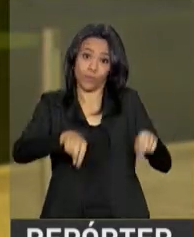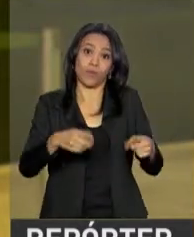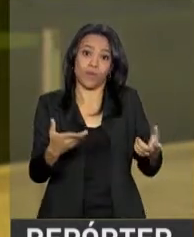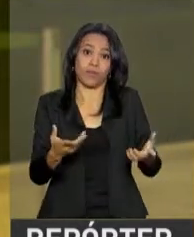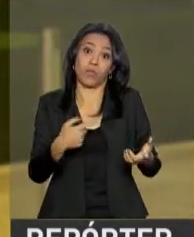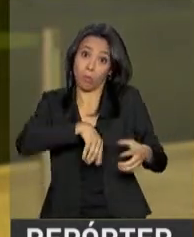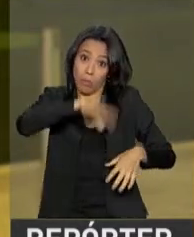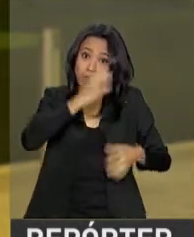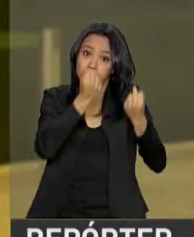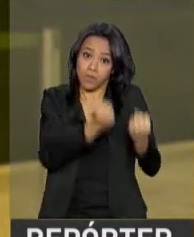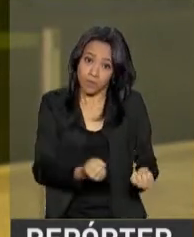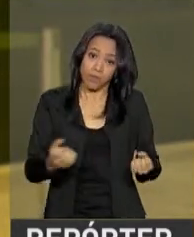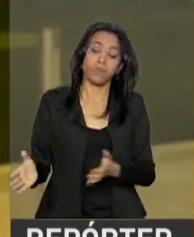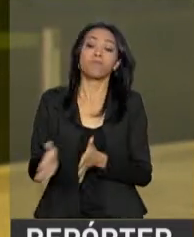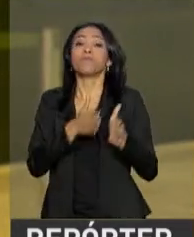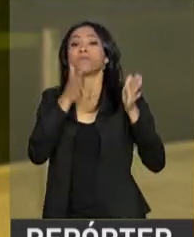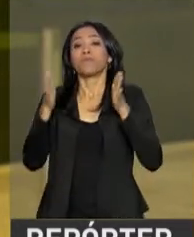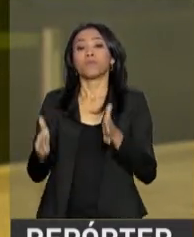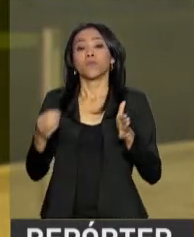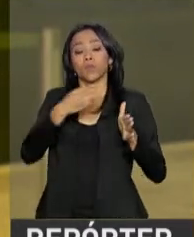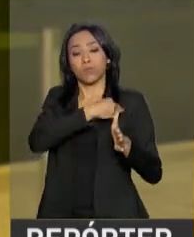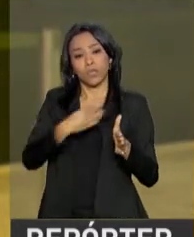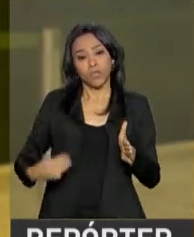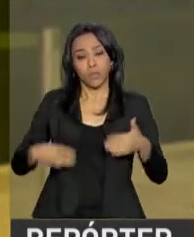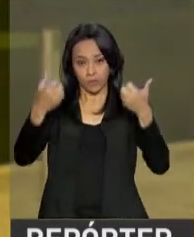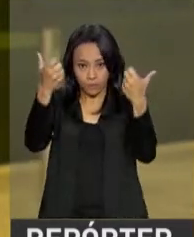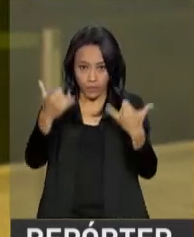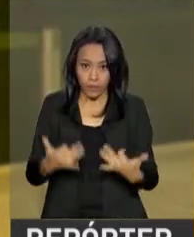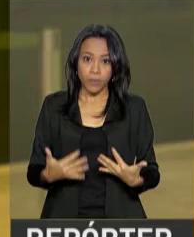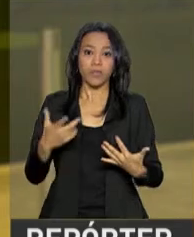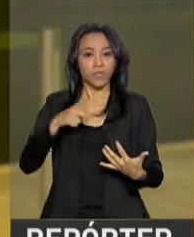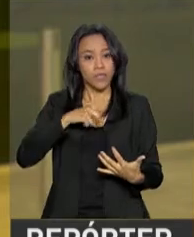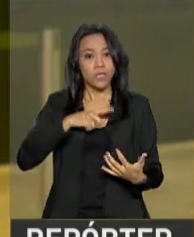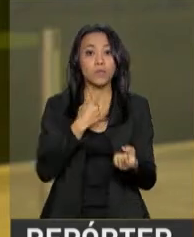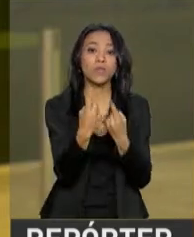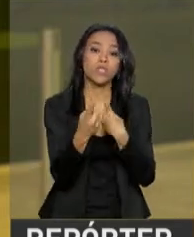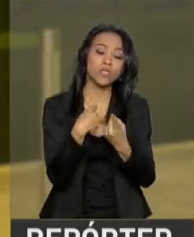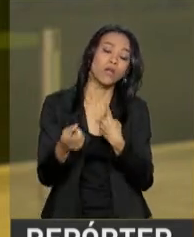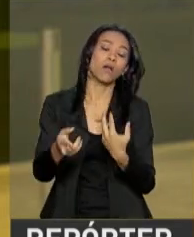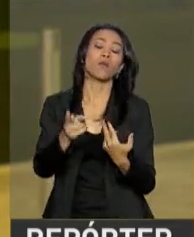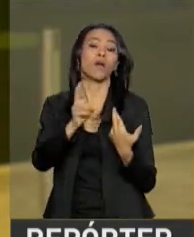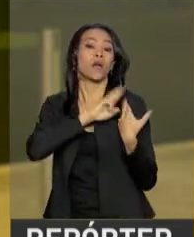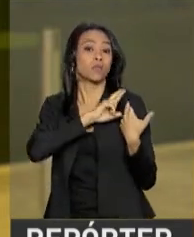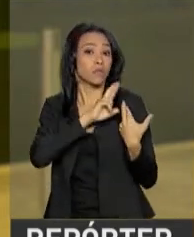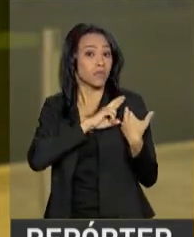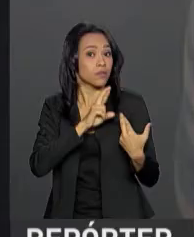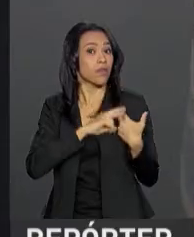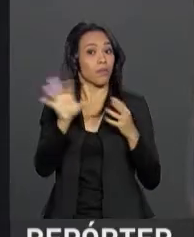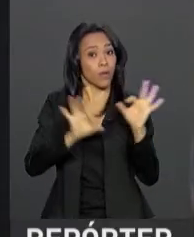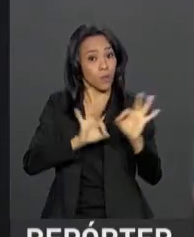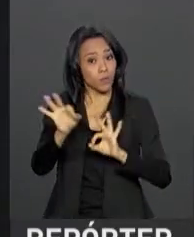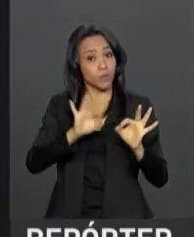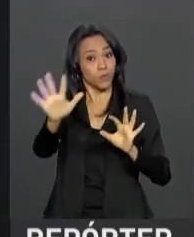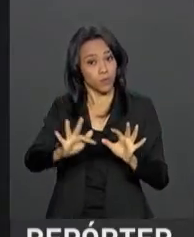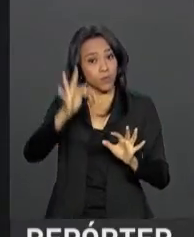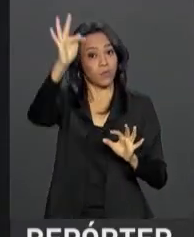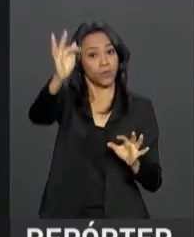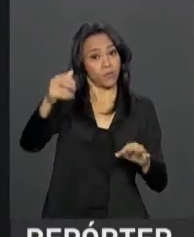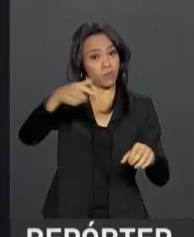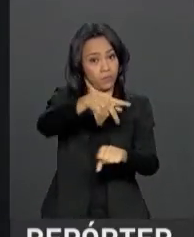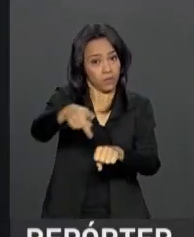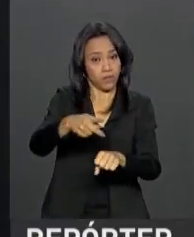casa civil destacou a importância de um diálogo responsável para construir o futuro do país precisamos